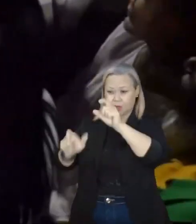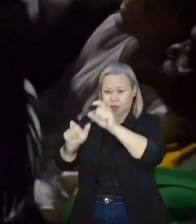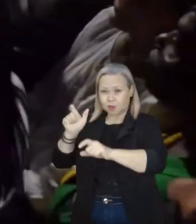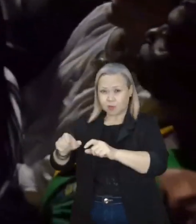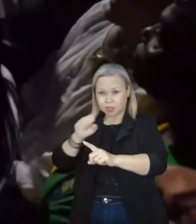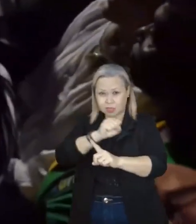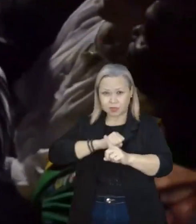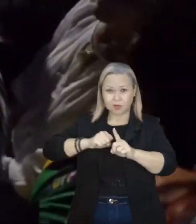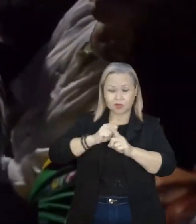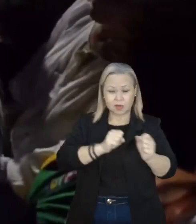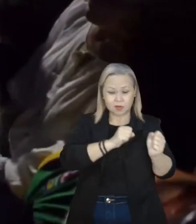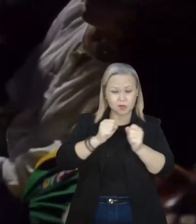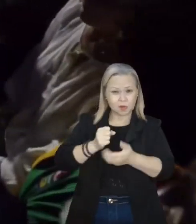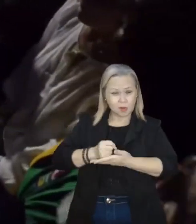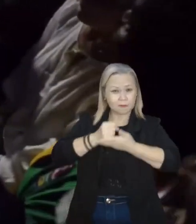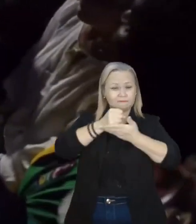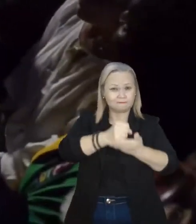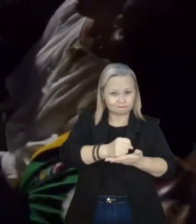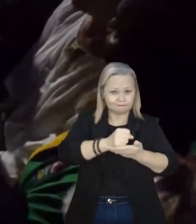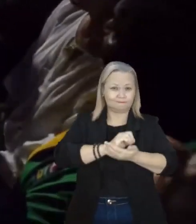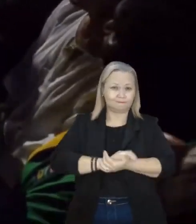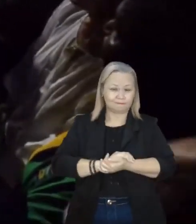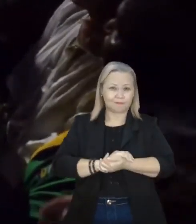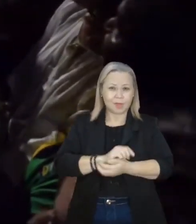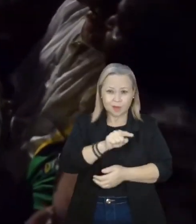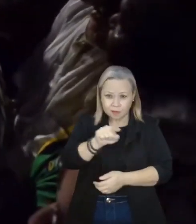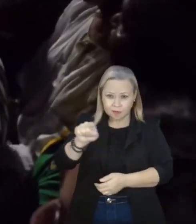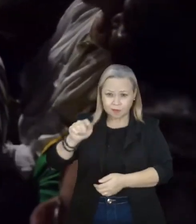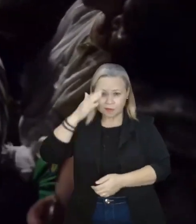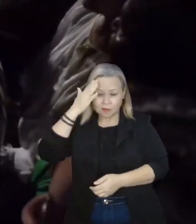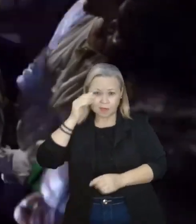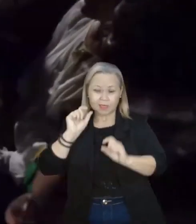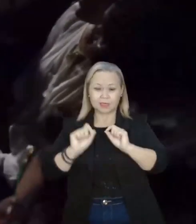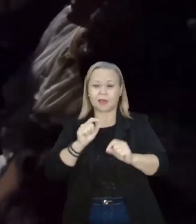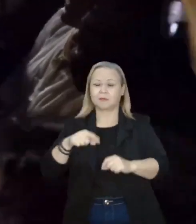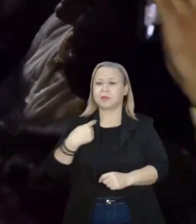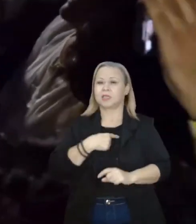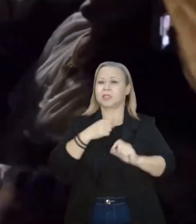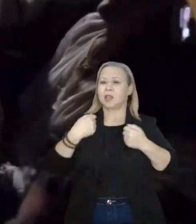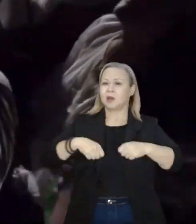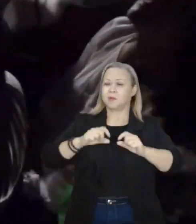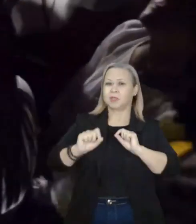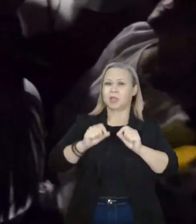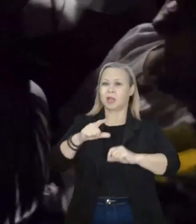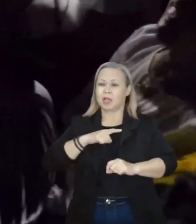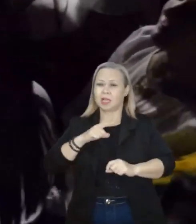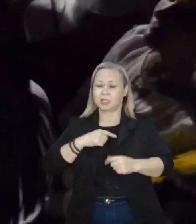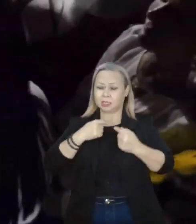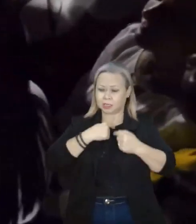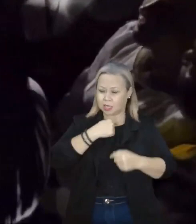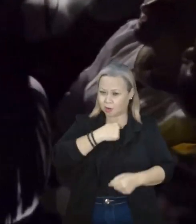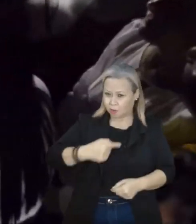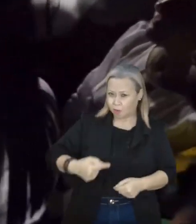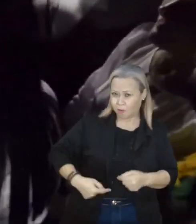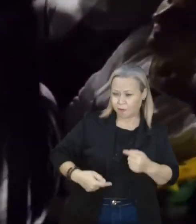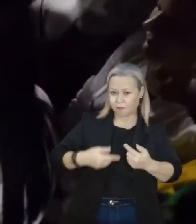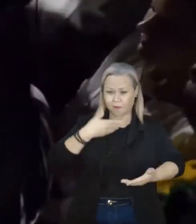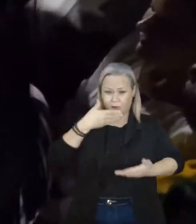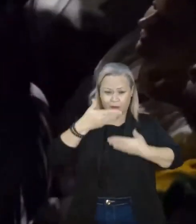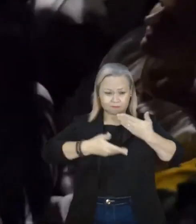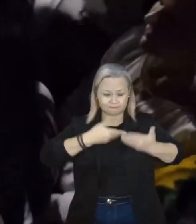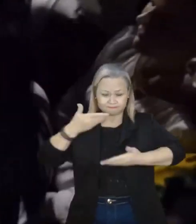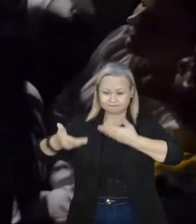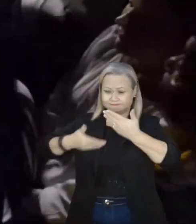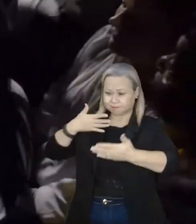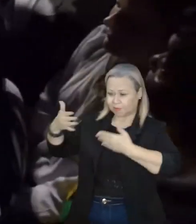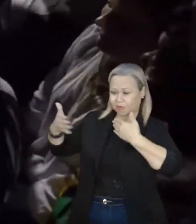sociedade que pode contribuir. Vocês sabem que a gente vai ter que ter um governo para conversar com muita gente que está